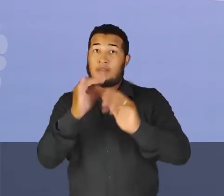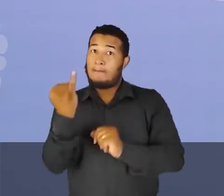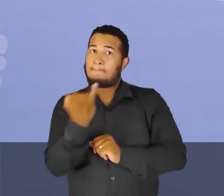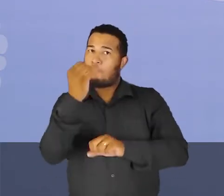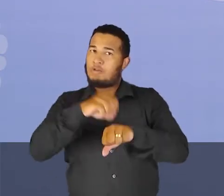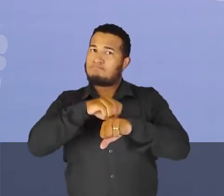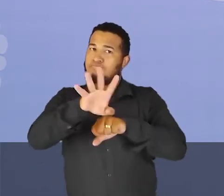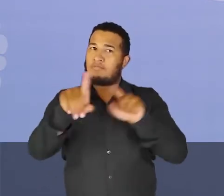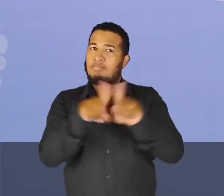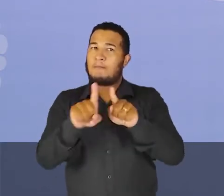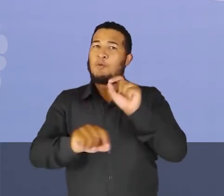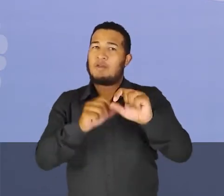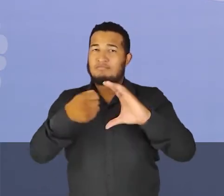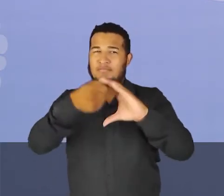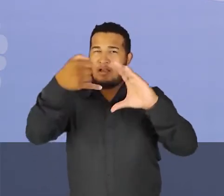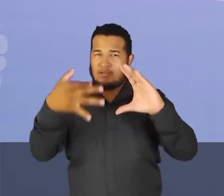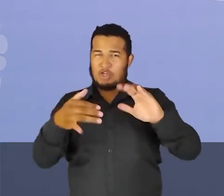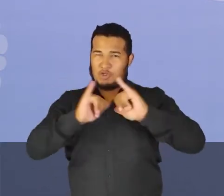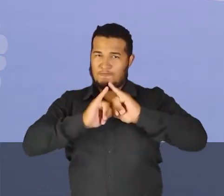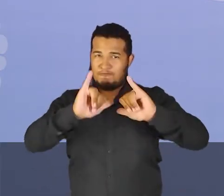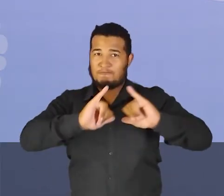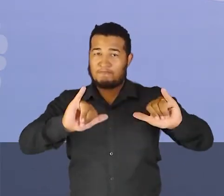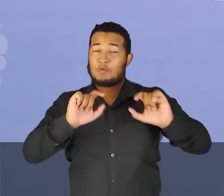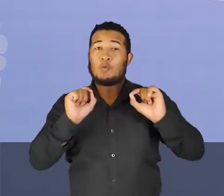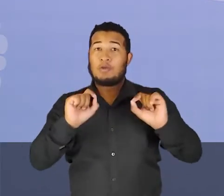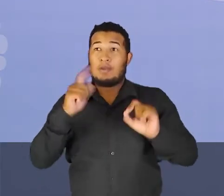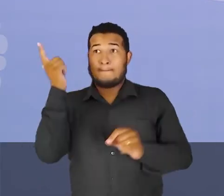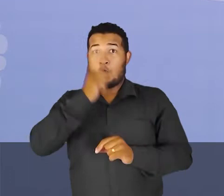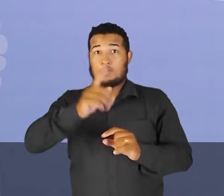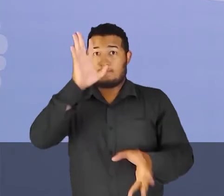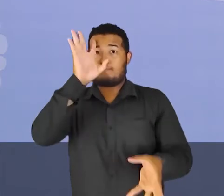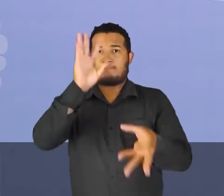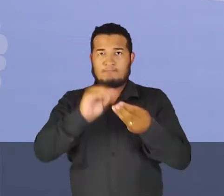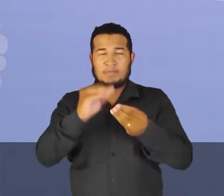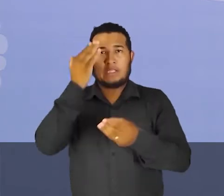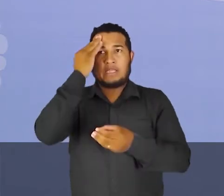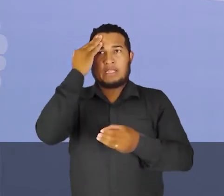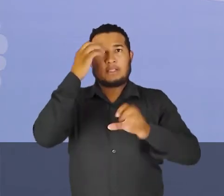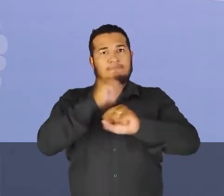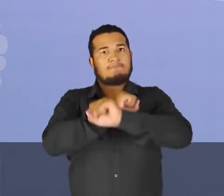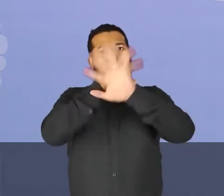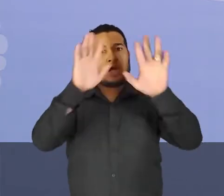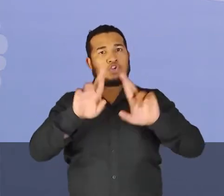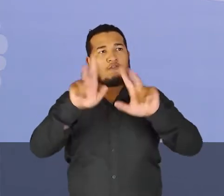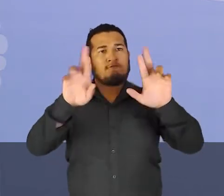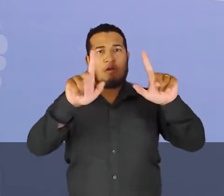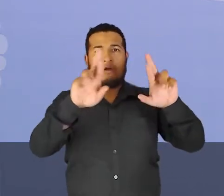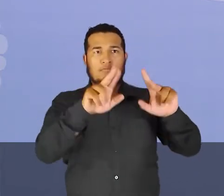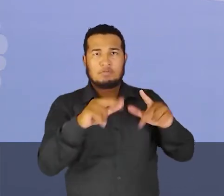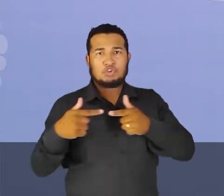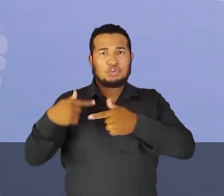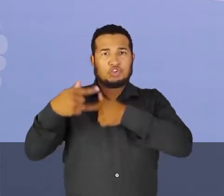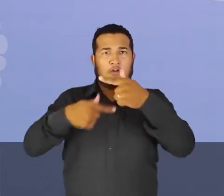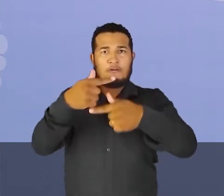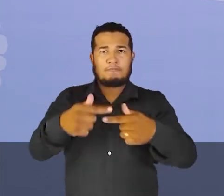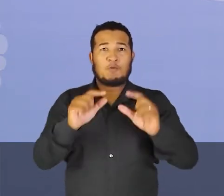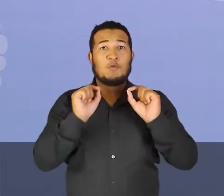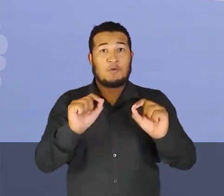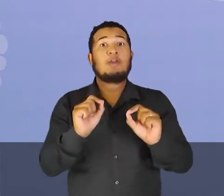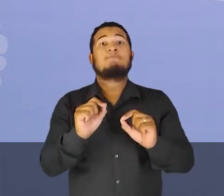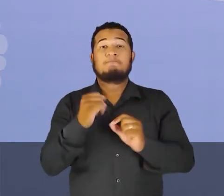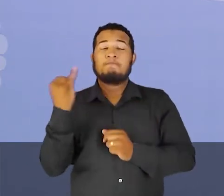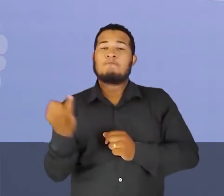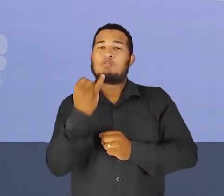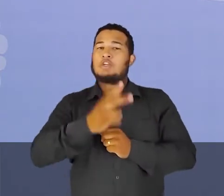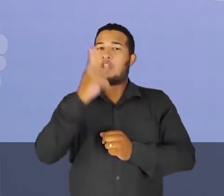importante ressaltar que algumas dessas características que eu estou levantando, para nós compreendermos e entendermos essas diferenças geracionais,